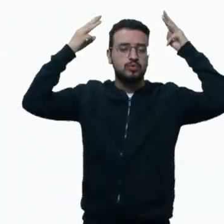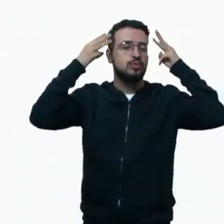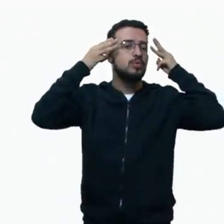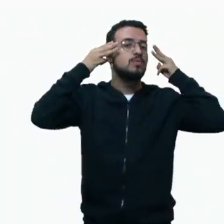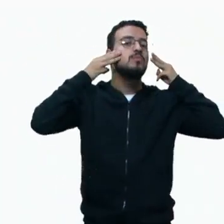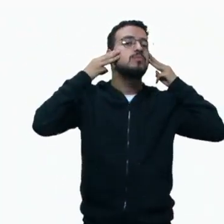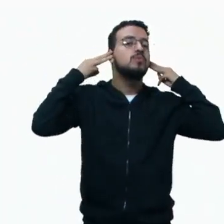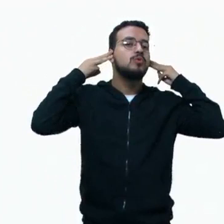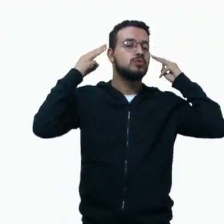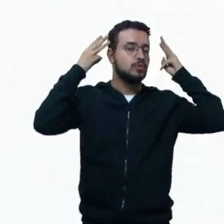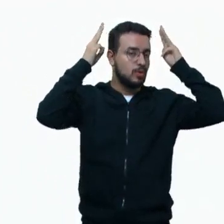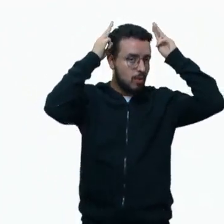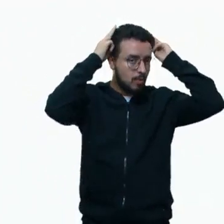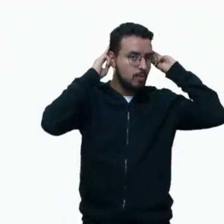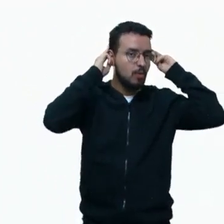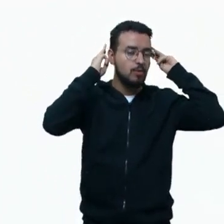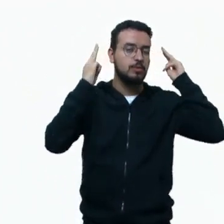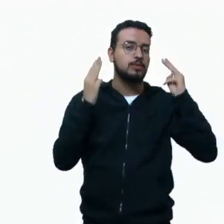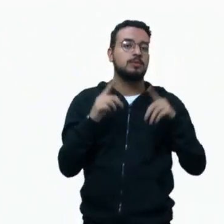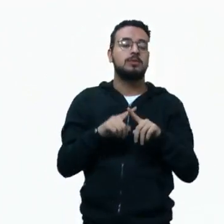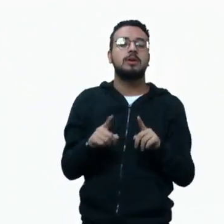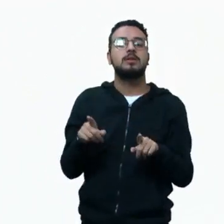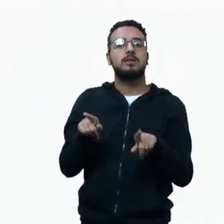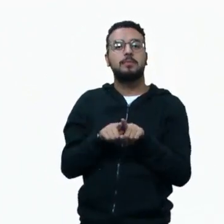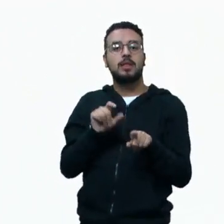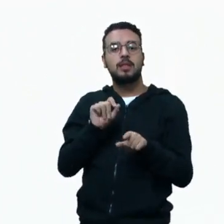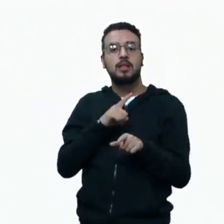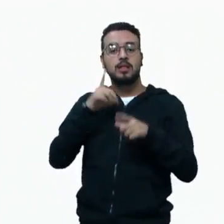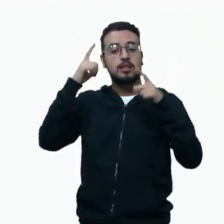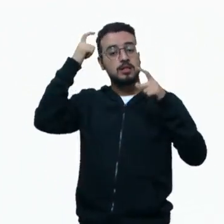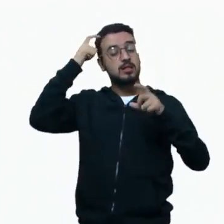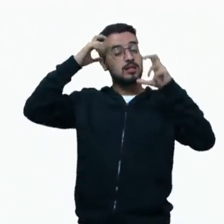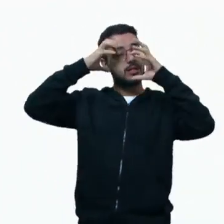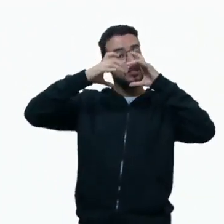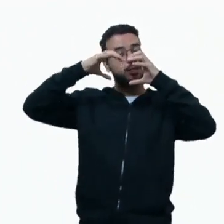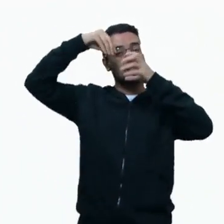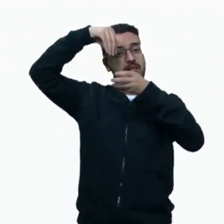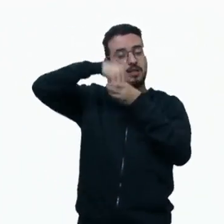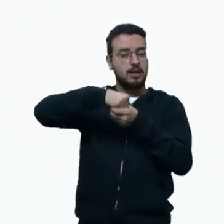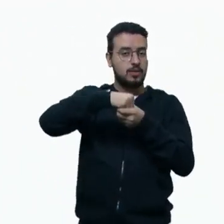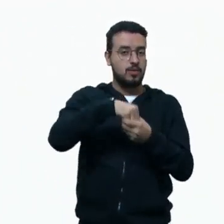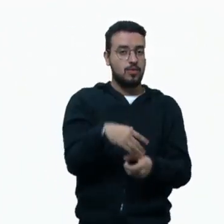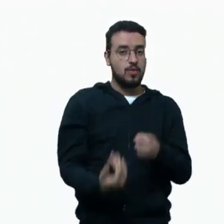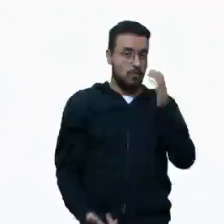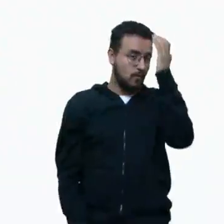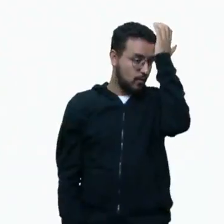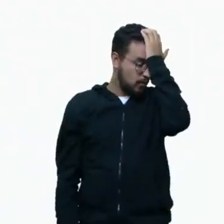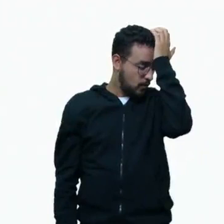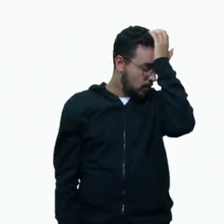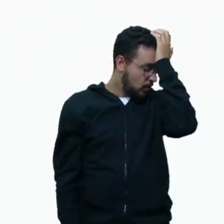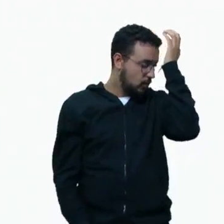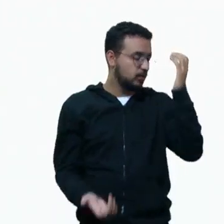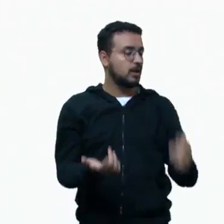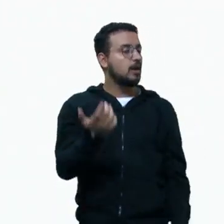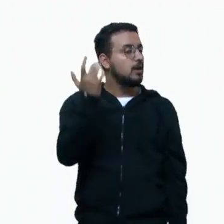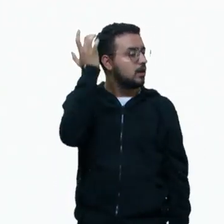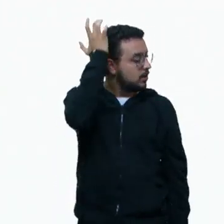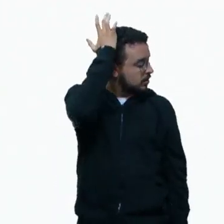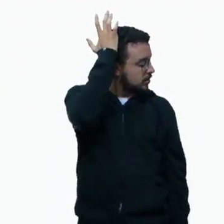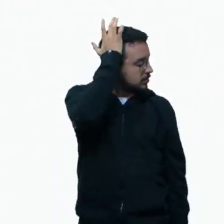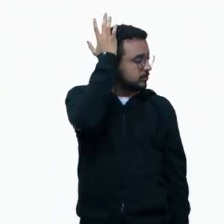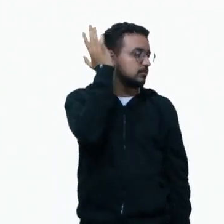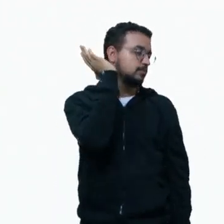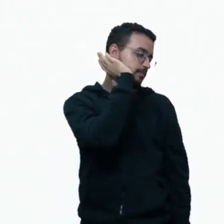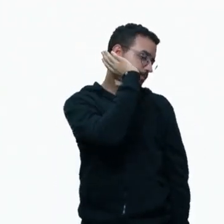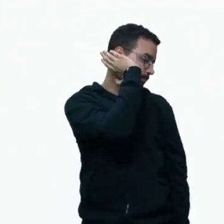tenho esses tipos de lobos, tá? O lobo frontal, o lobo temporal, o o lobo occipital e o lobo parietal.